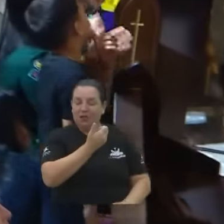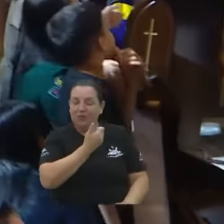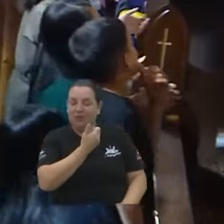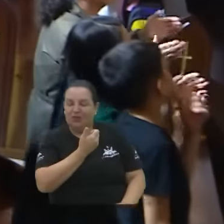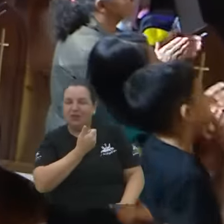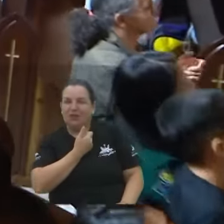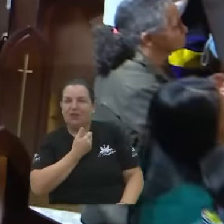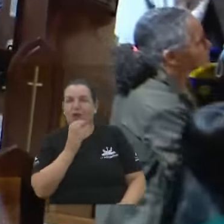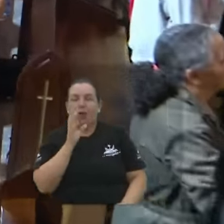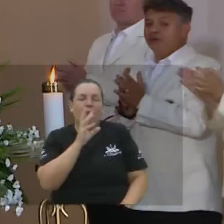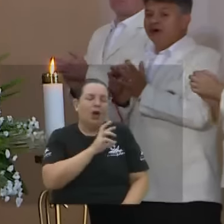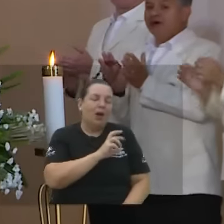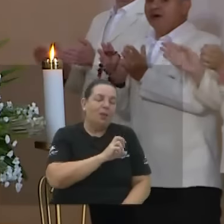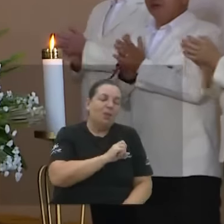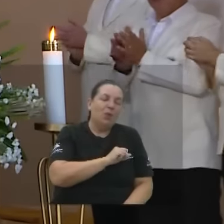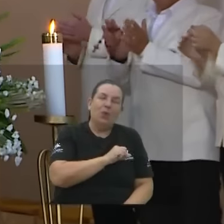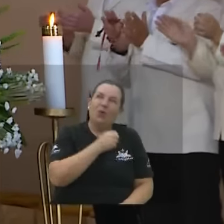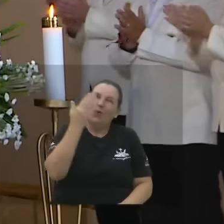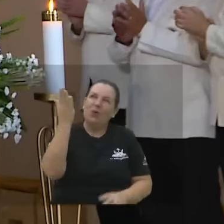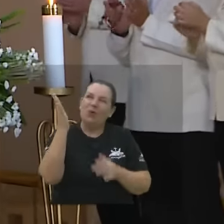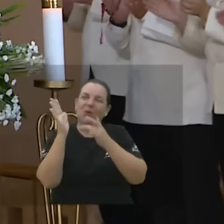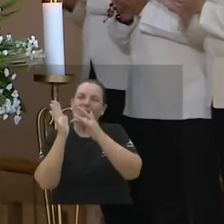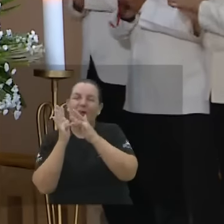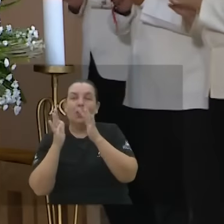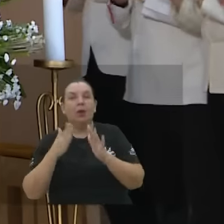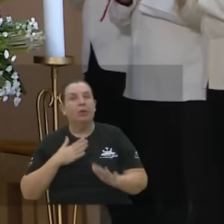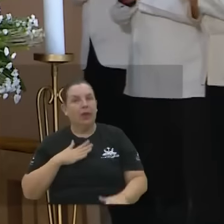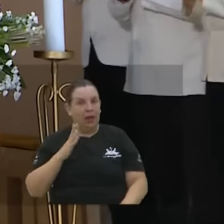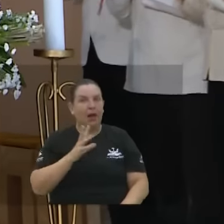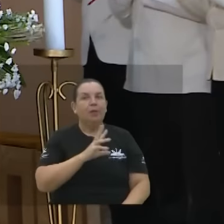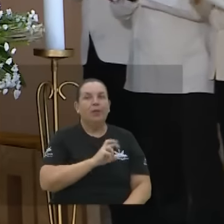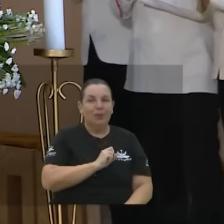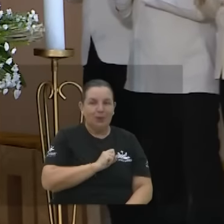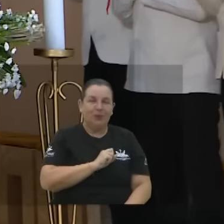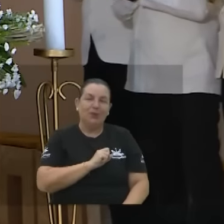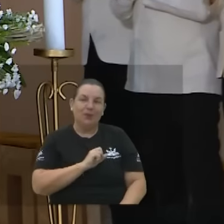coração me diz, o amor.